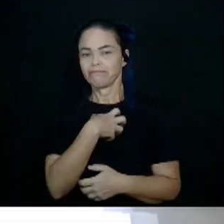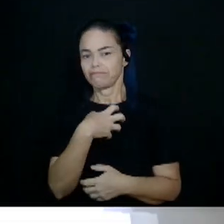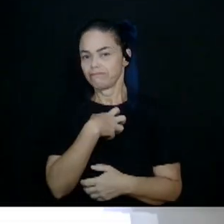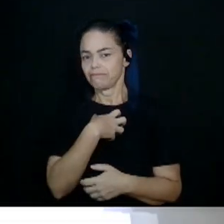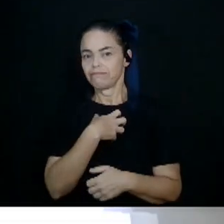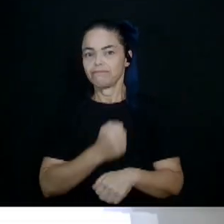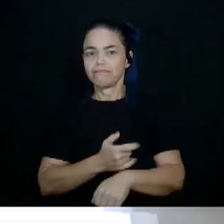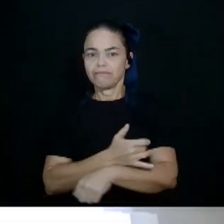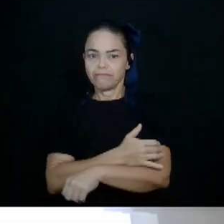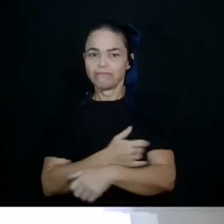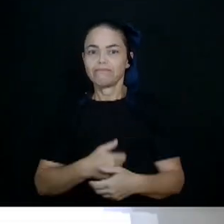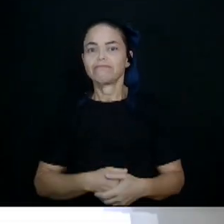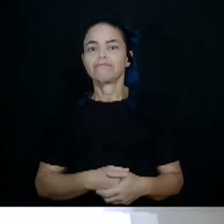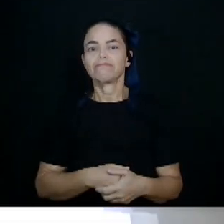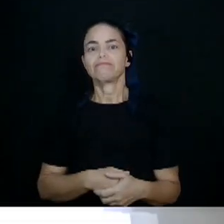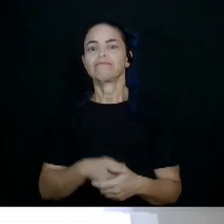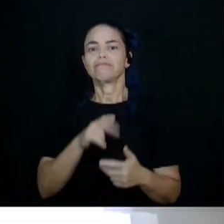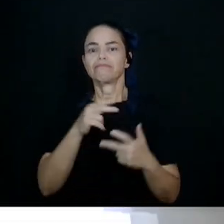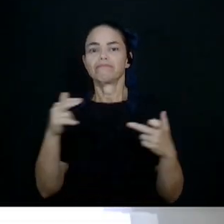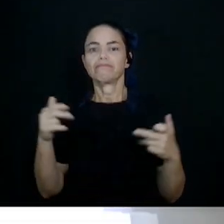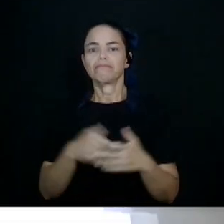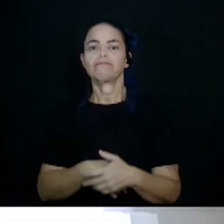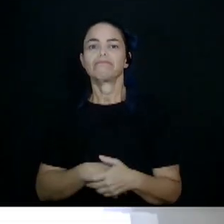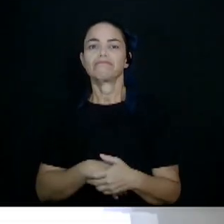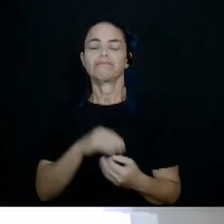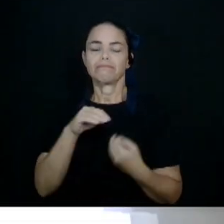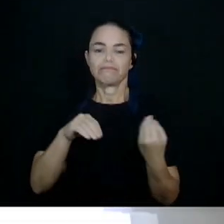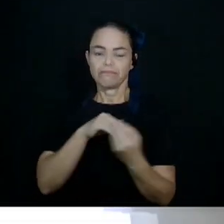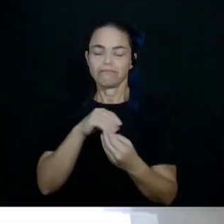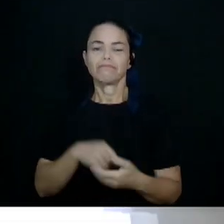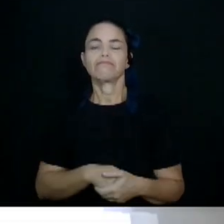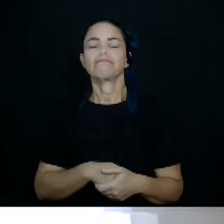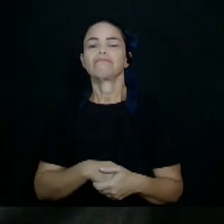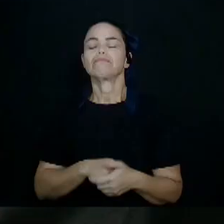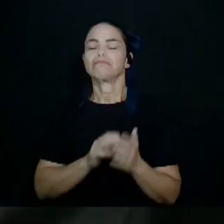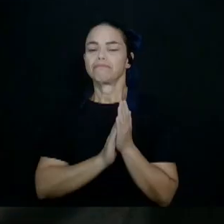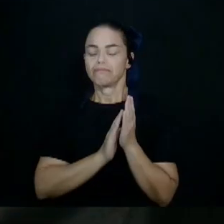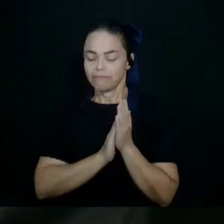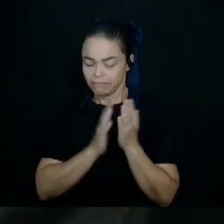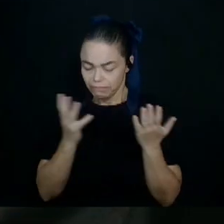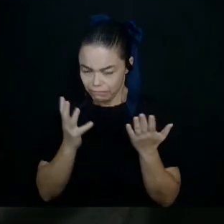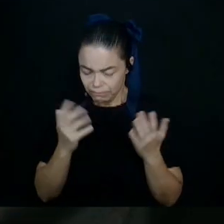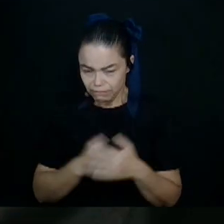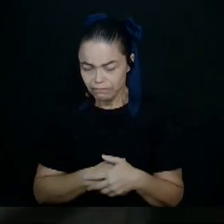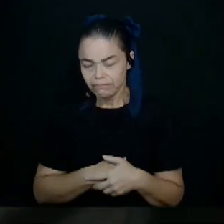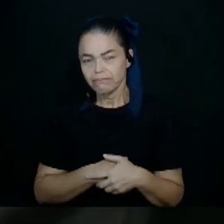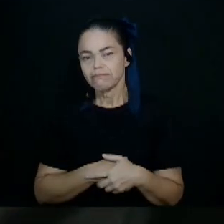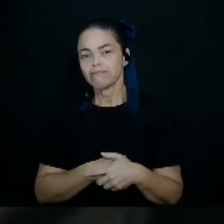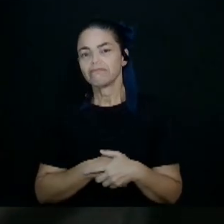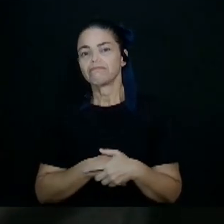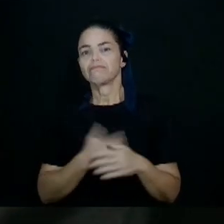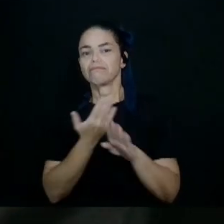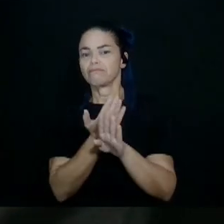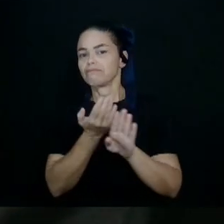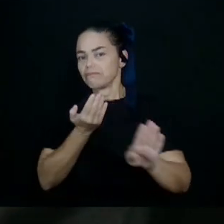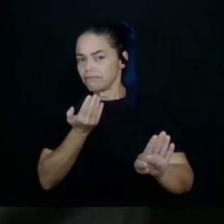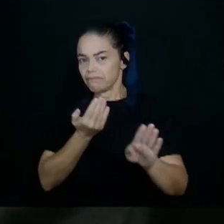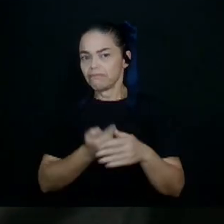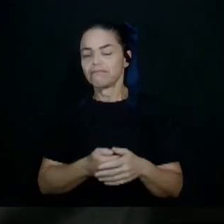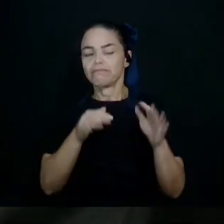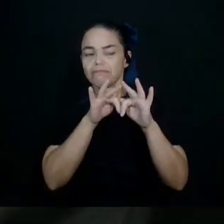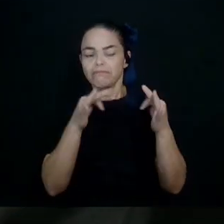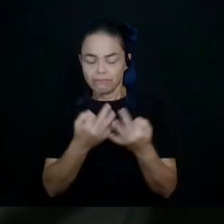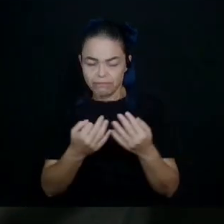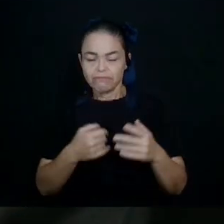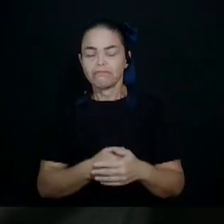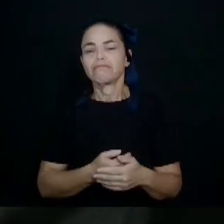mencionei, todas essas outras questões estão envolvidas. Excelente. Agora, nós falamos aqui do afastamento, né, da família. A